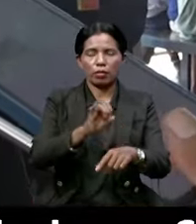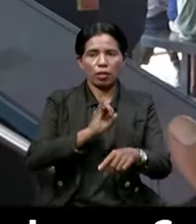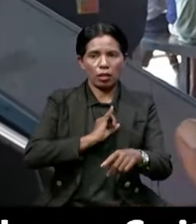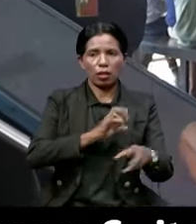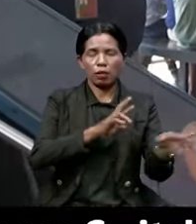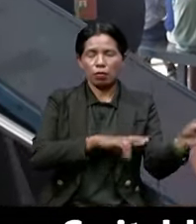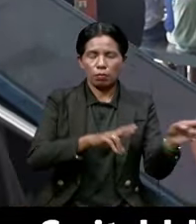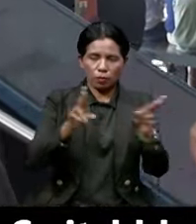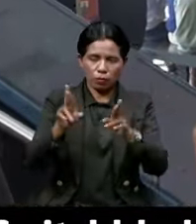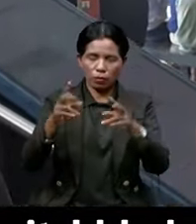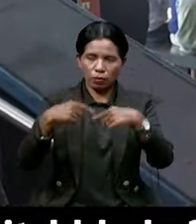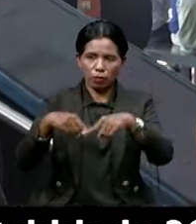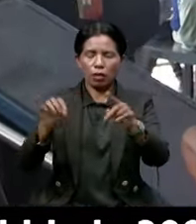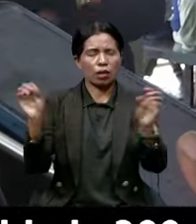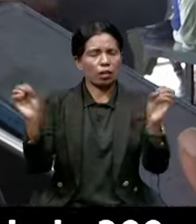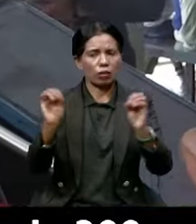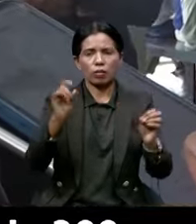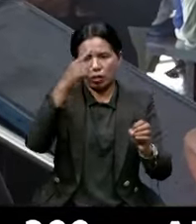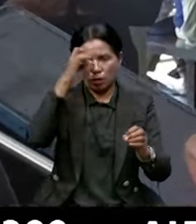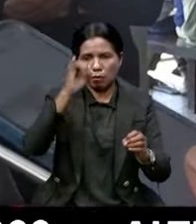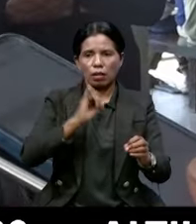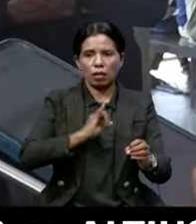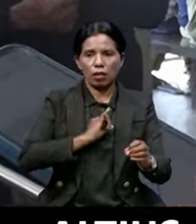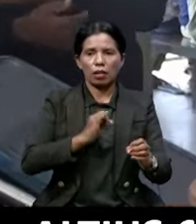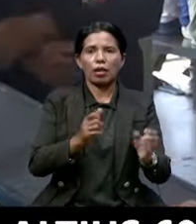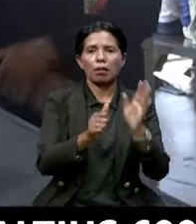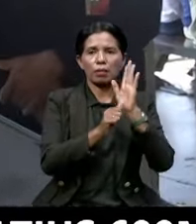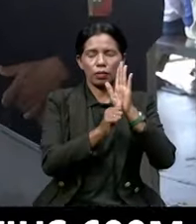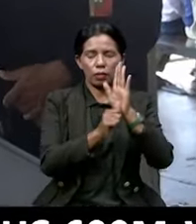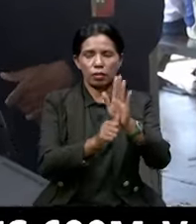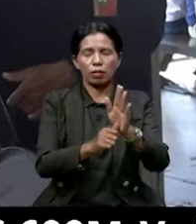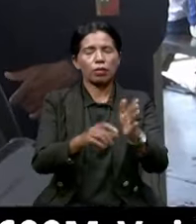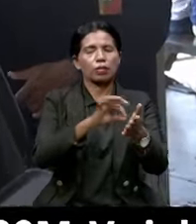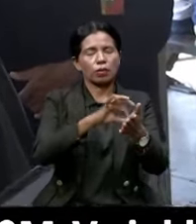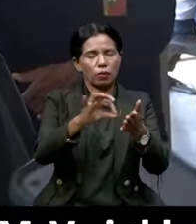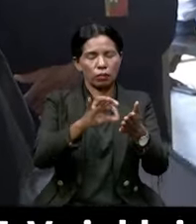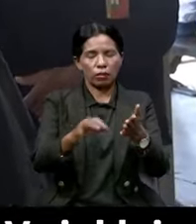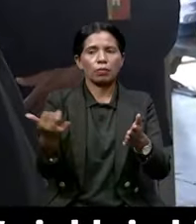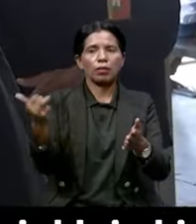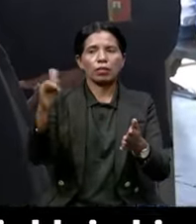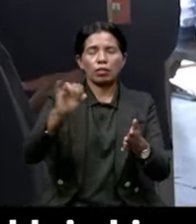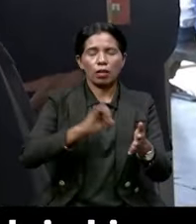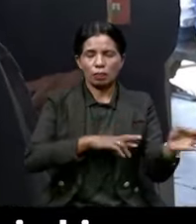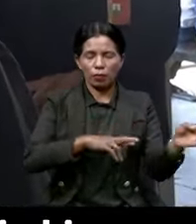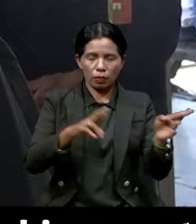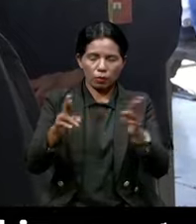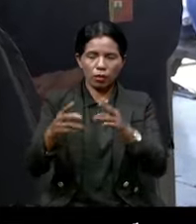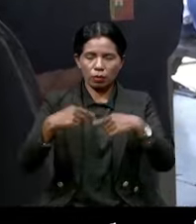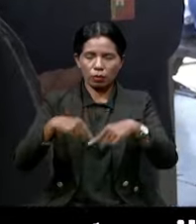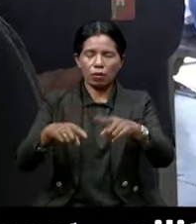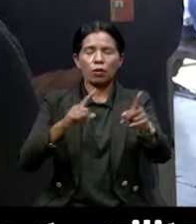ba. Nós também. E obrigação apresenta contas da Cira lá, uma pronta do VAN, explica a